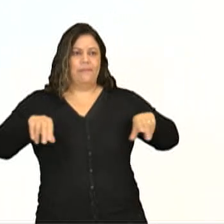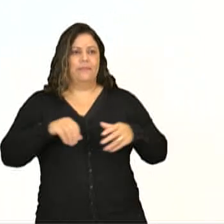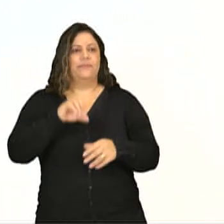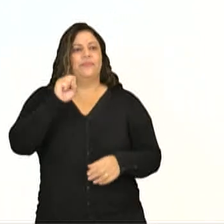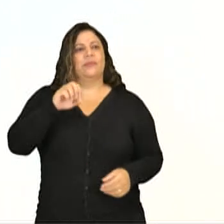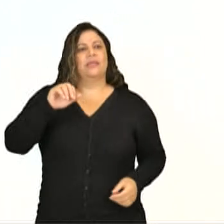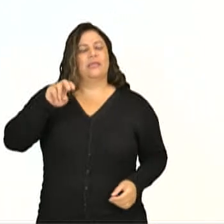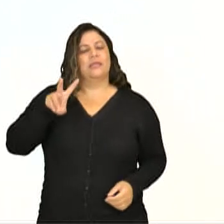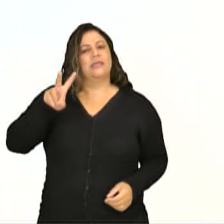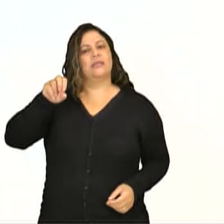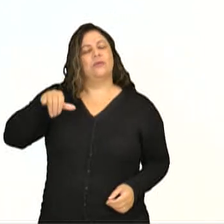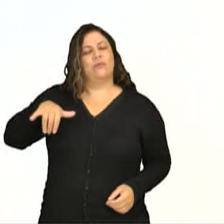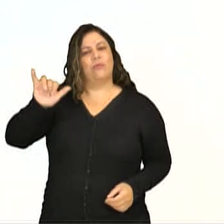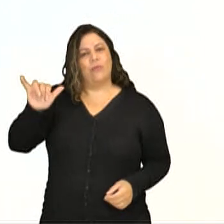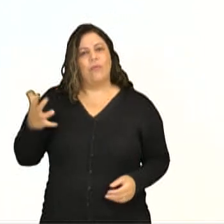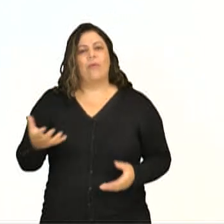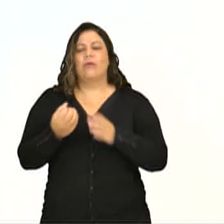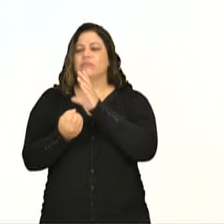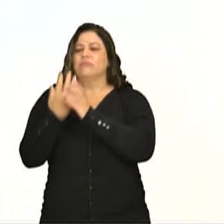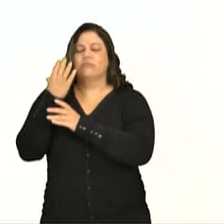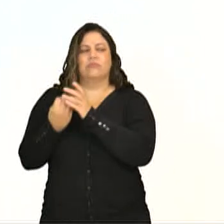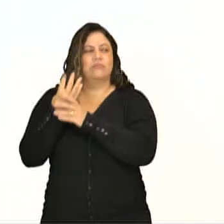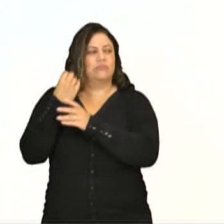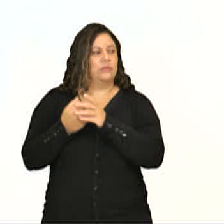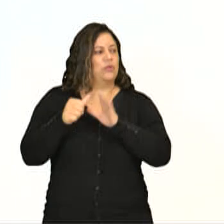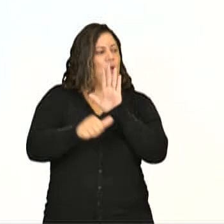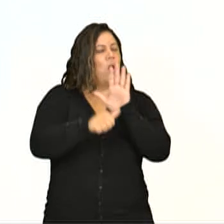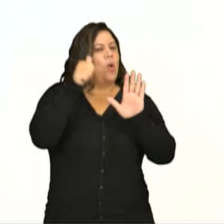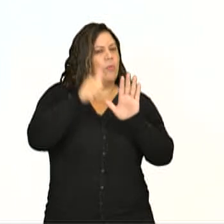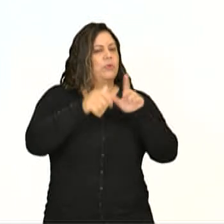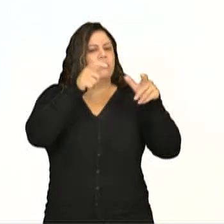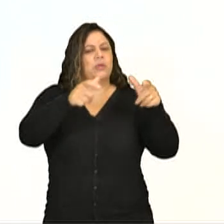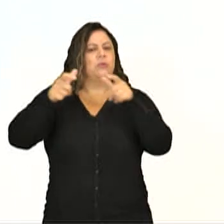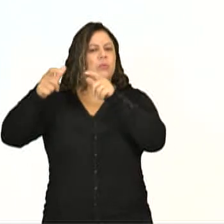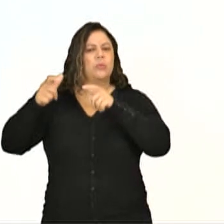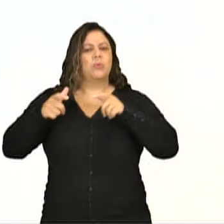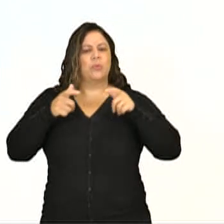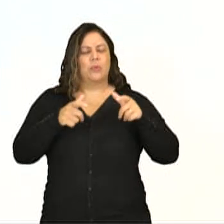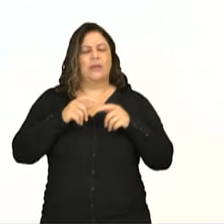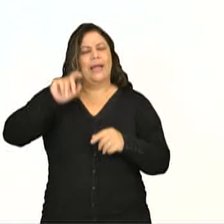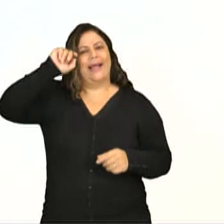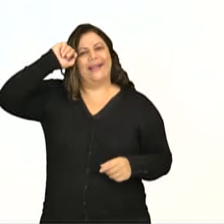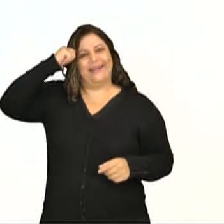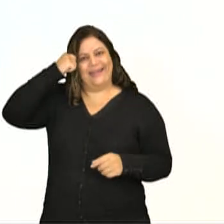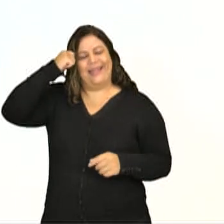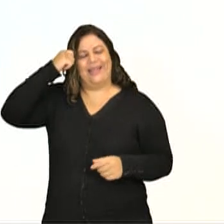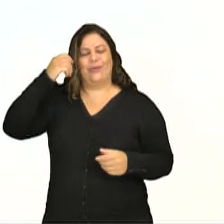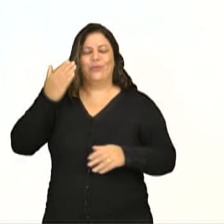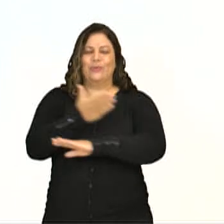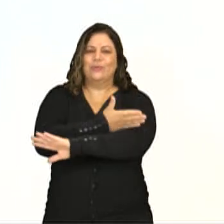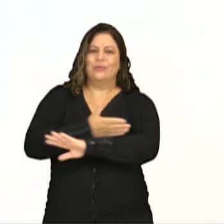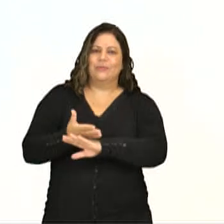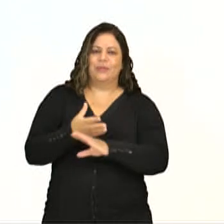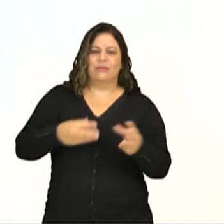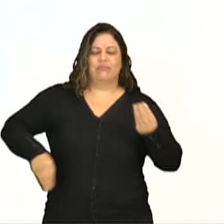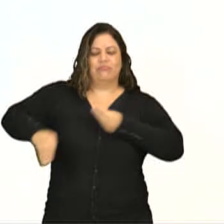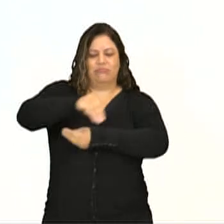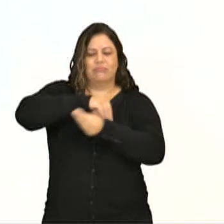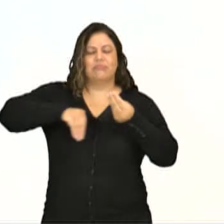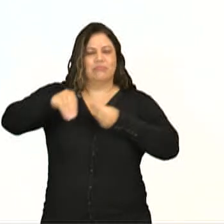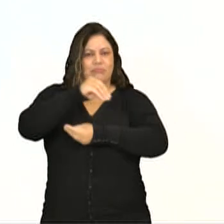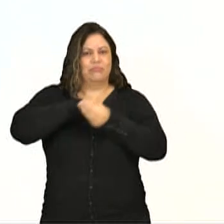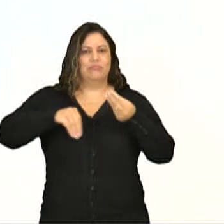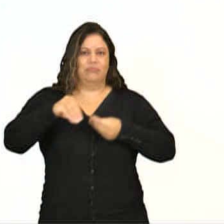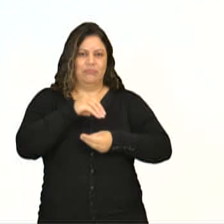criado em 1926 e foi o primeiro local a integrar negros e brancos, considerado o berço do